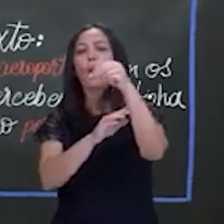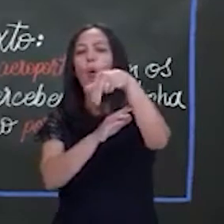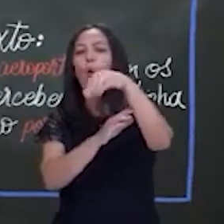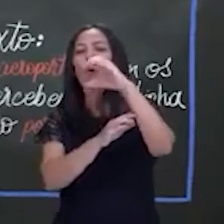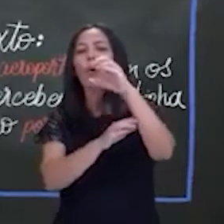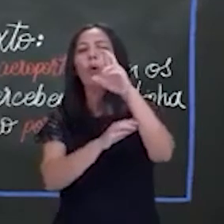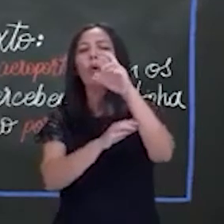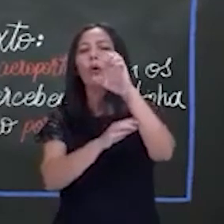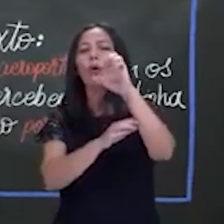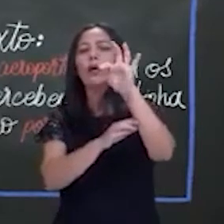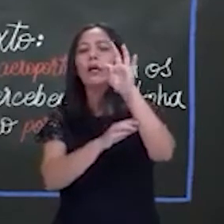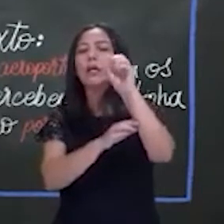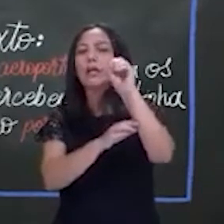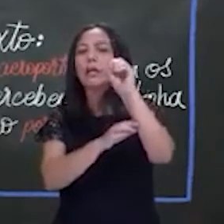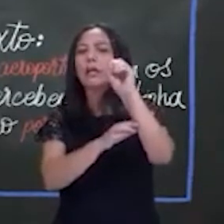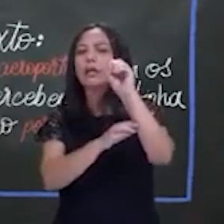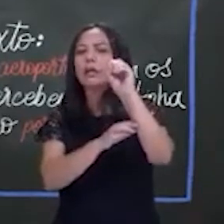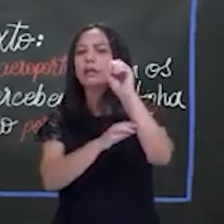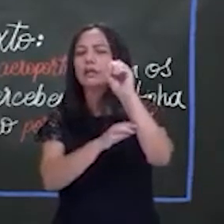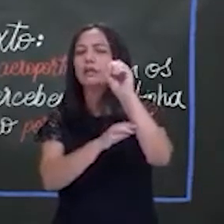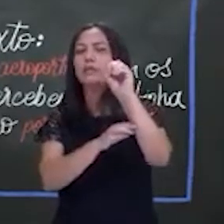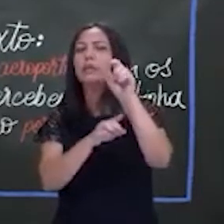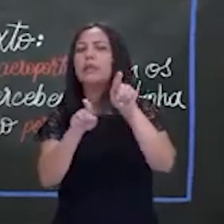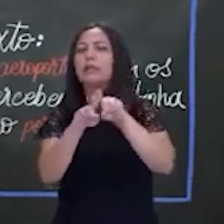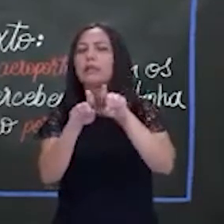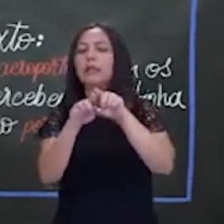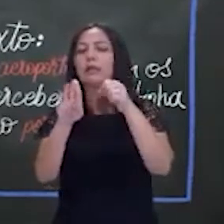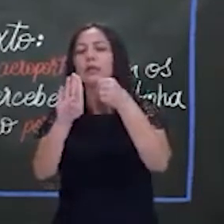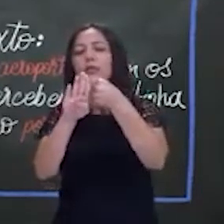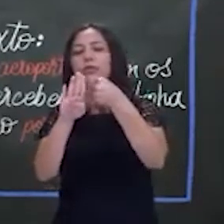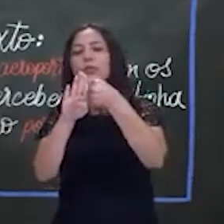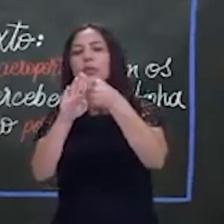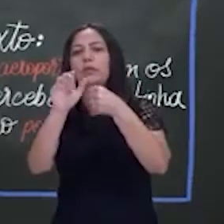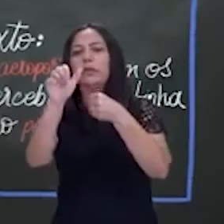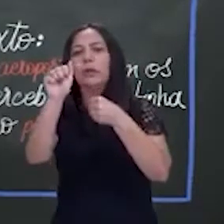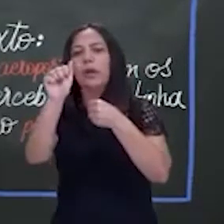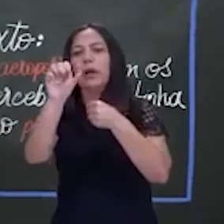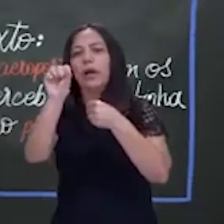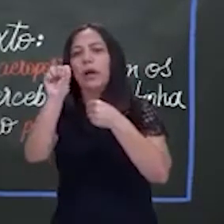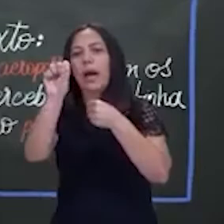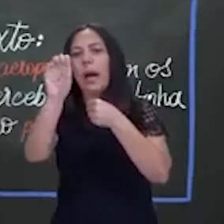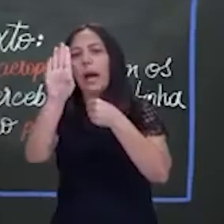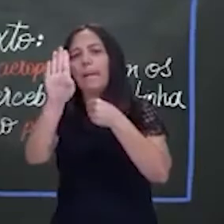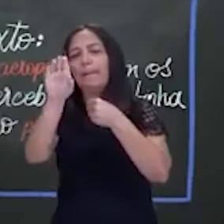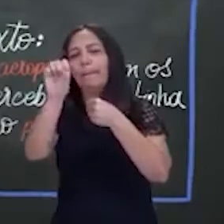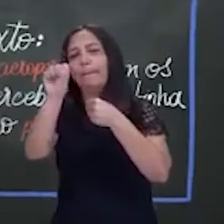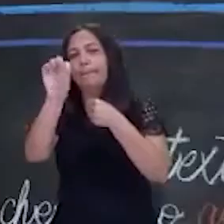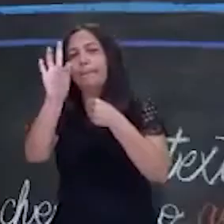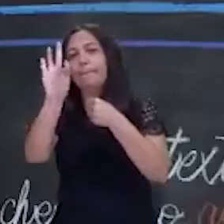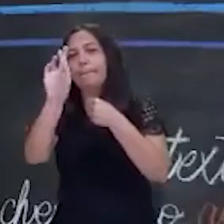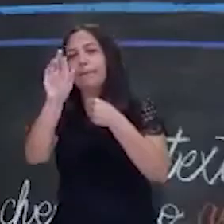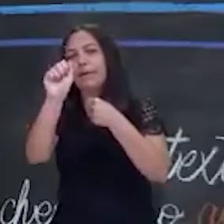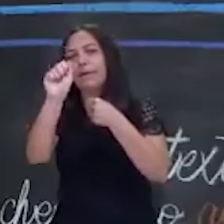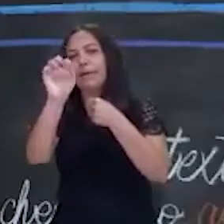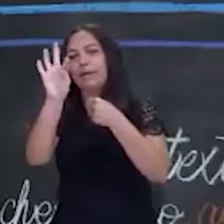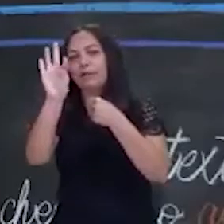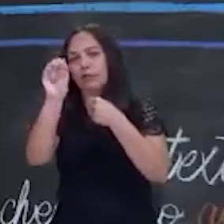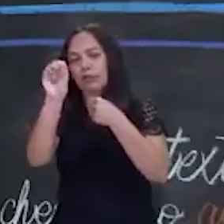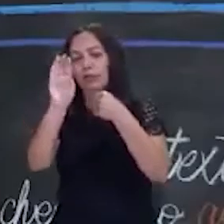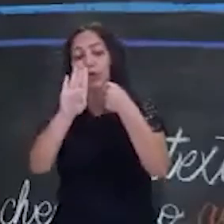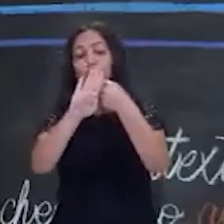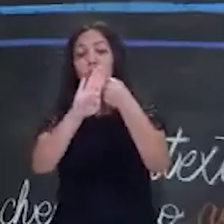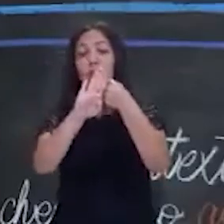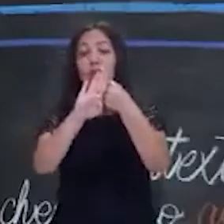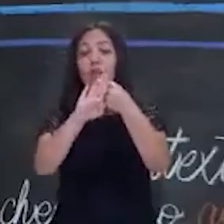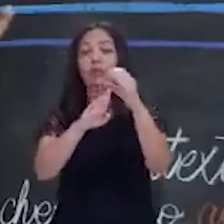não. Essa regra é muito simples e muito superficial, não é bem isso. O substantivo concreto é um substantivo independente. Ele